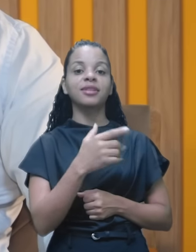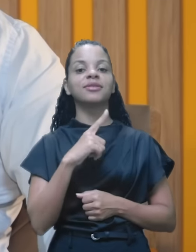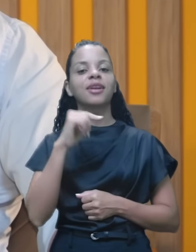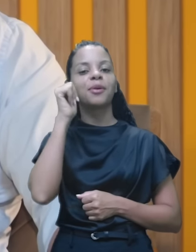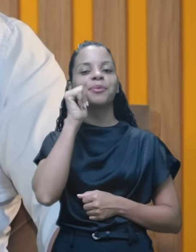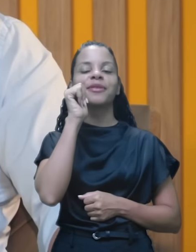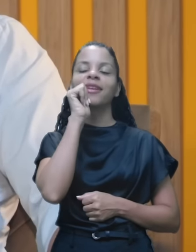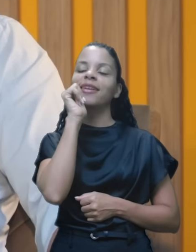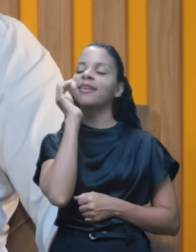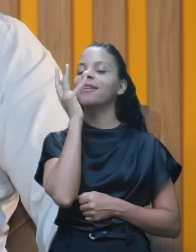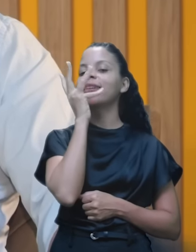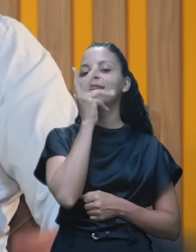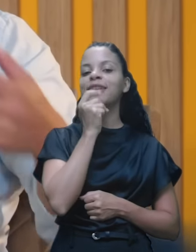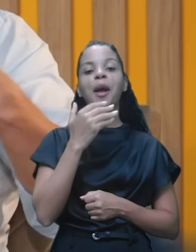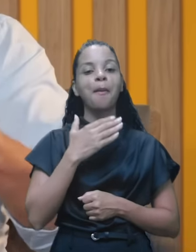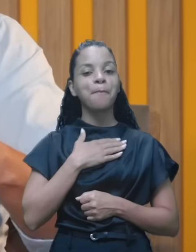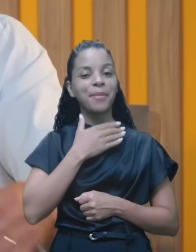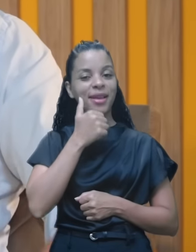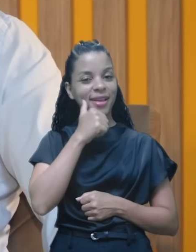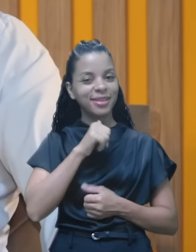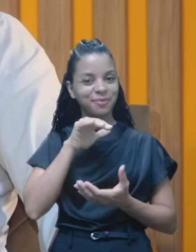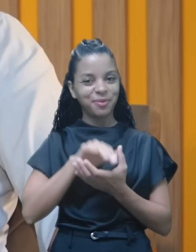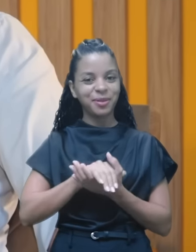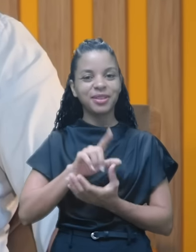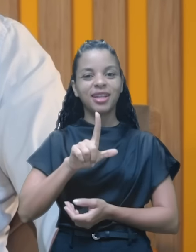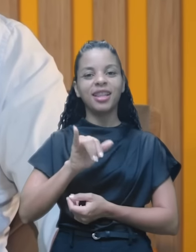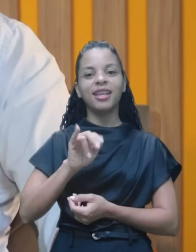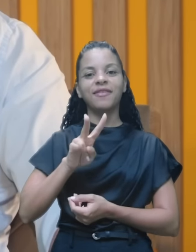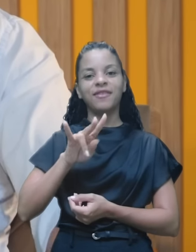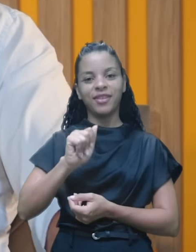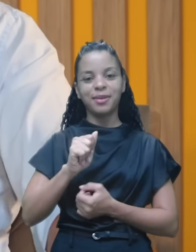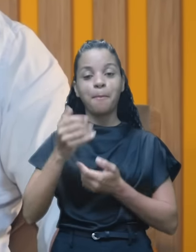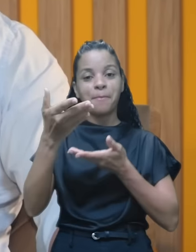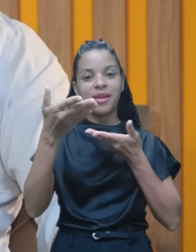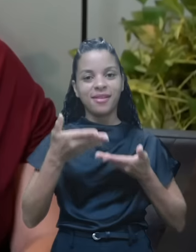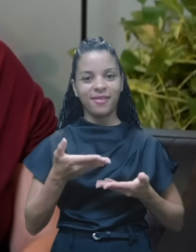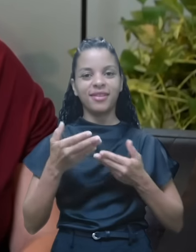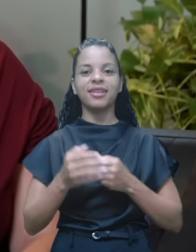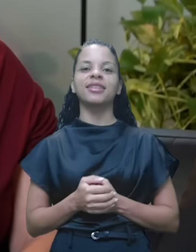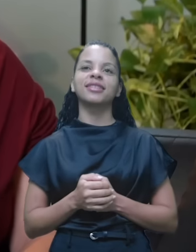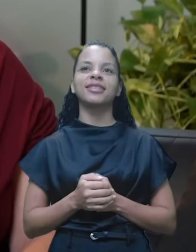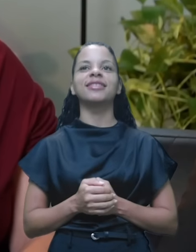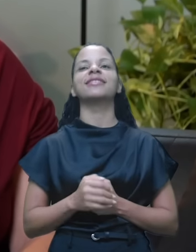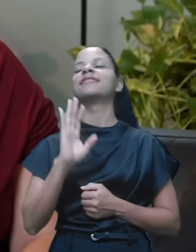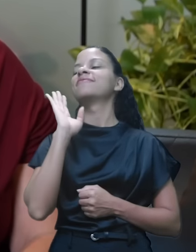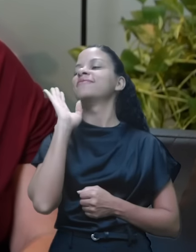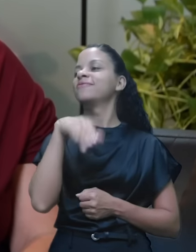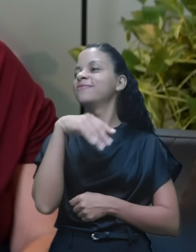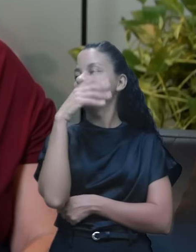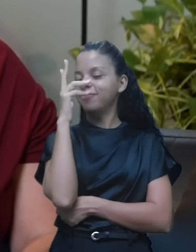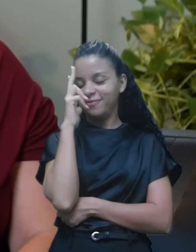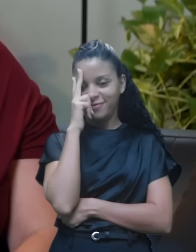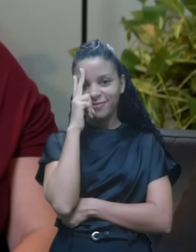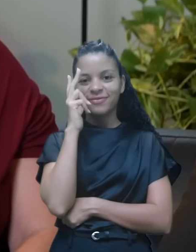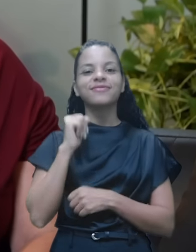está essa mulher encantadora, minha esposa, Lívia Vilela. Seja muito bem-vinda, Lívia. Ele consegue me deixar sem graça, né,